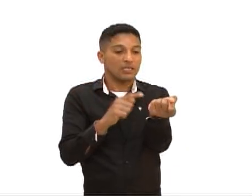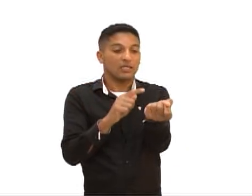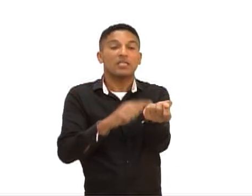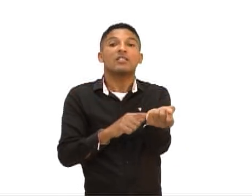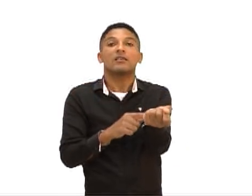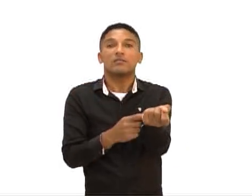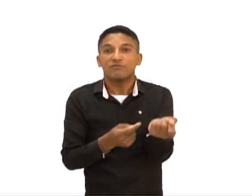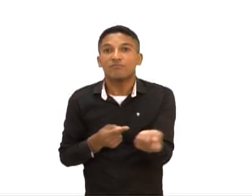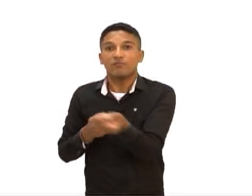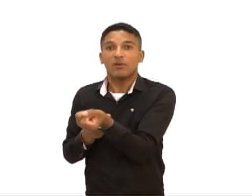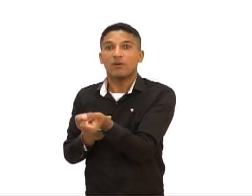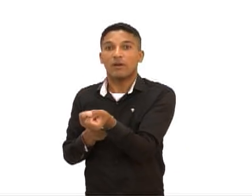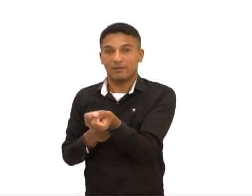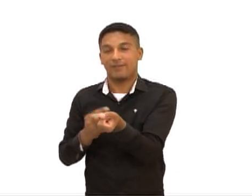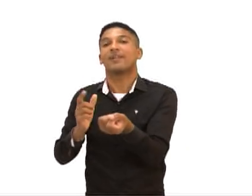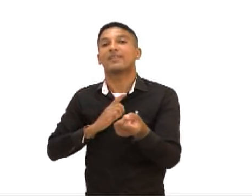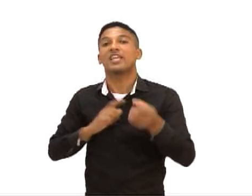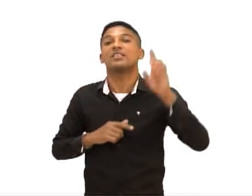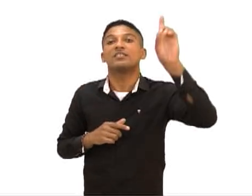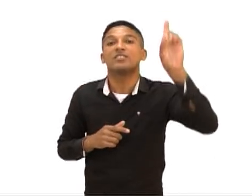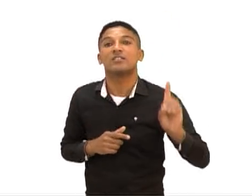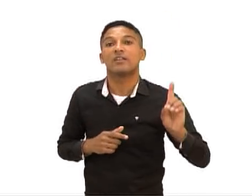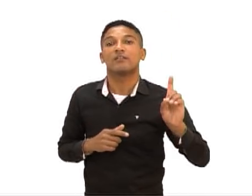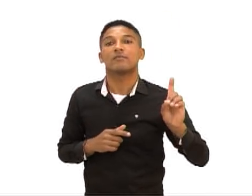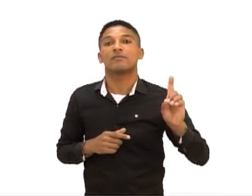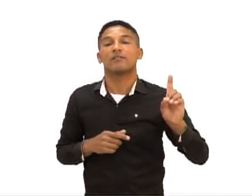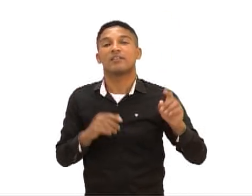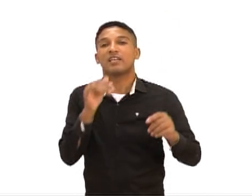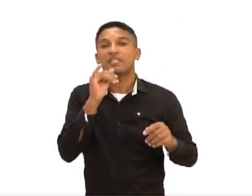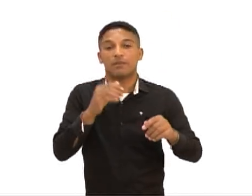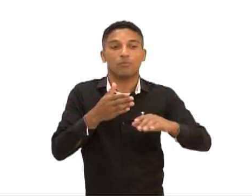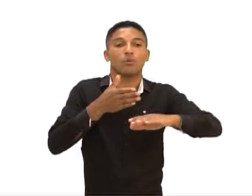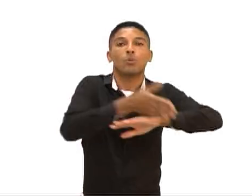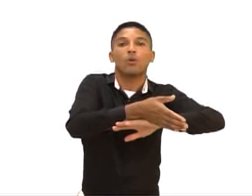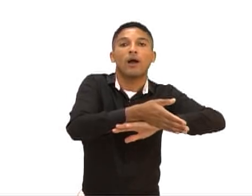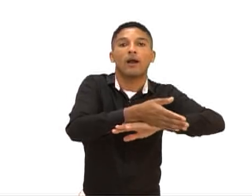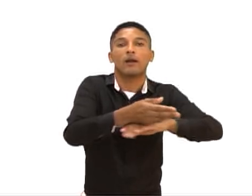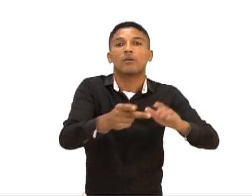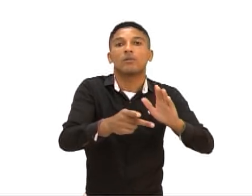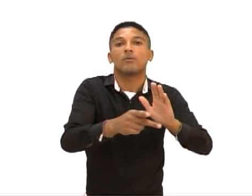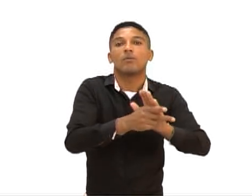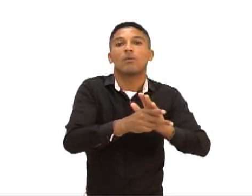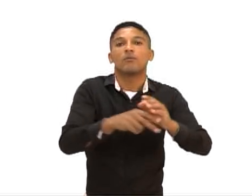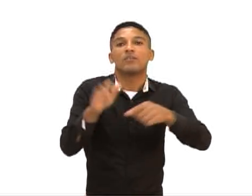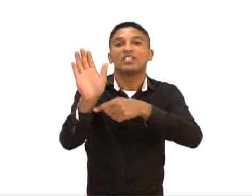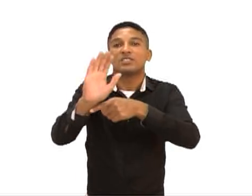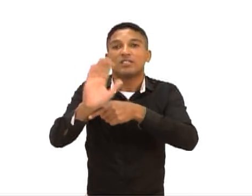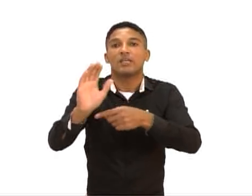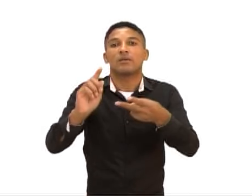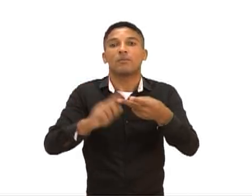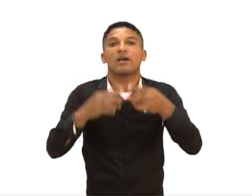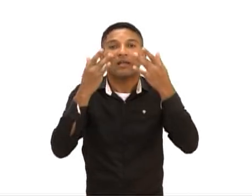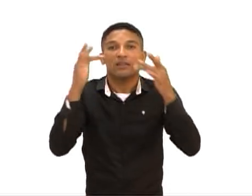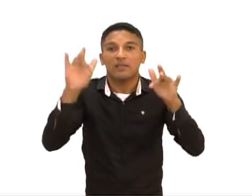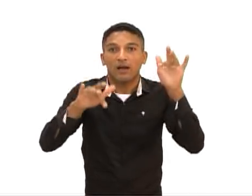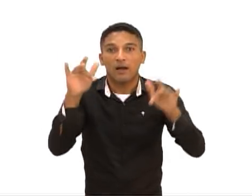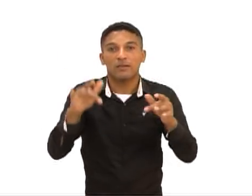Os doadores de sangue têm direito a meia entrada em estabelecimentos culturais, né? Cinema,